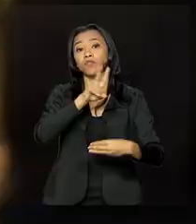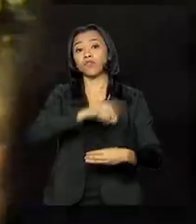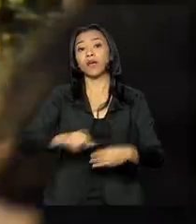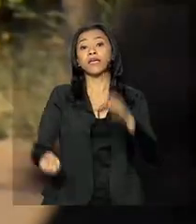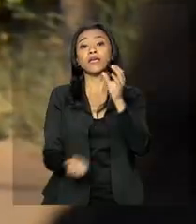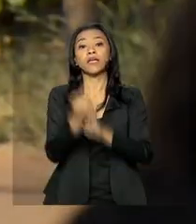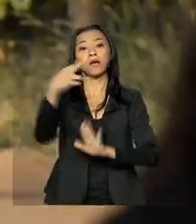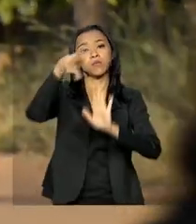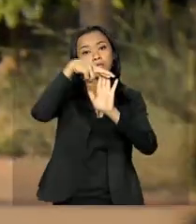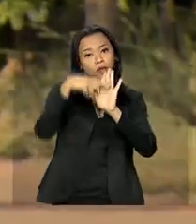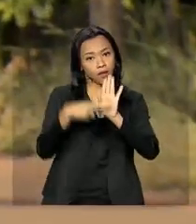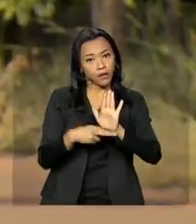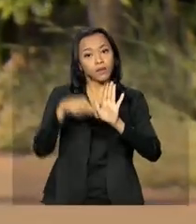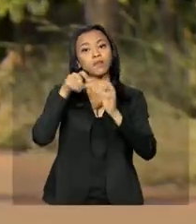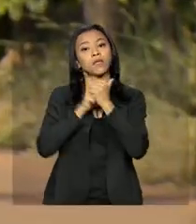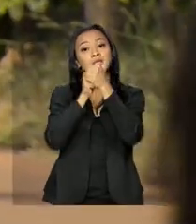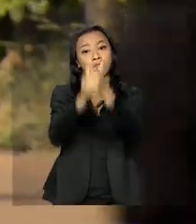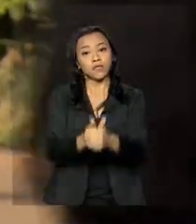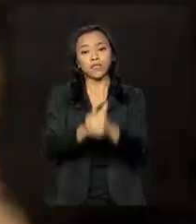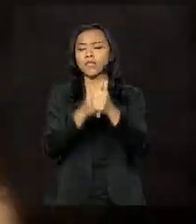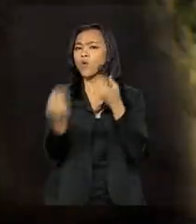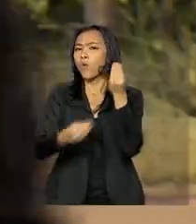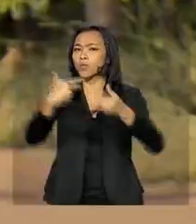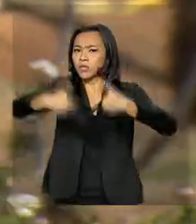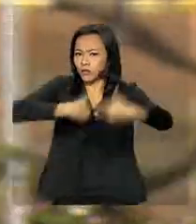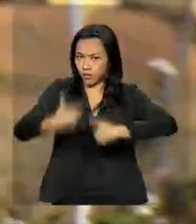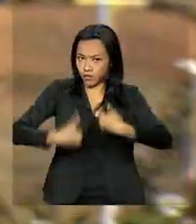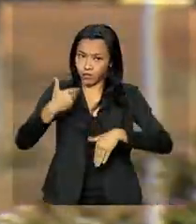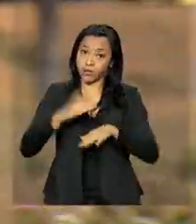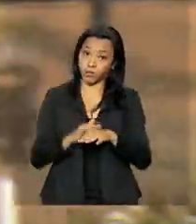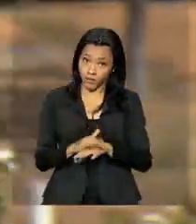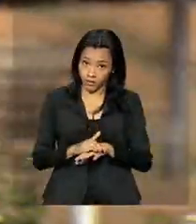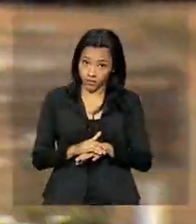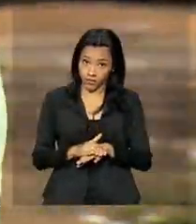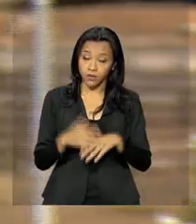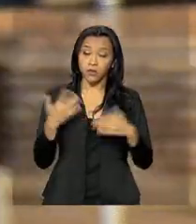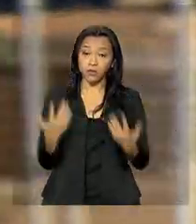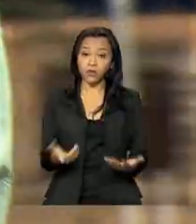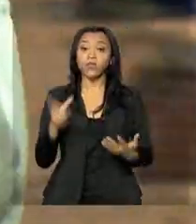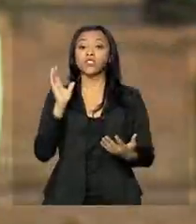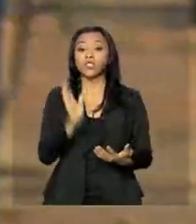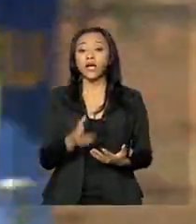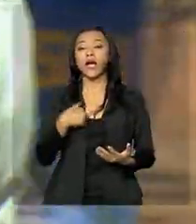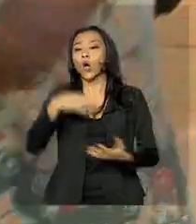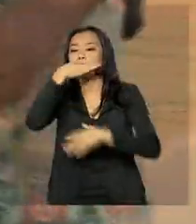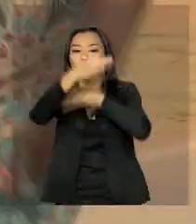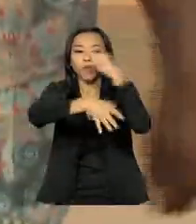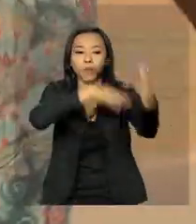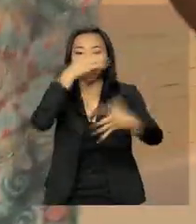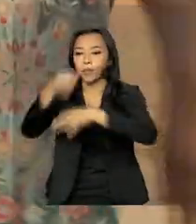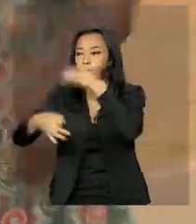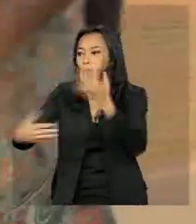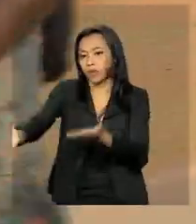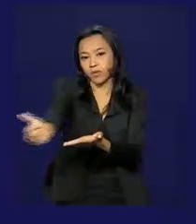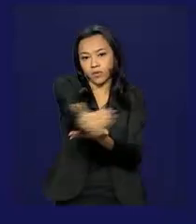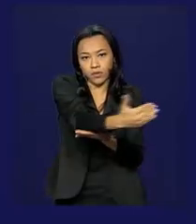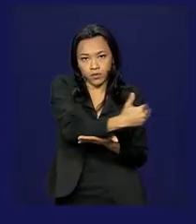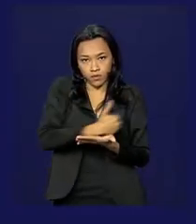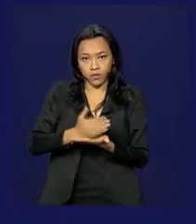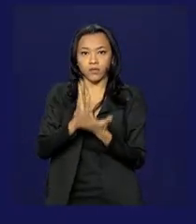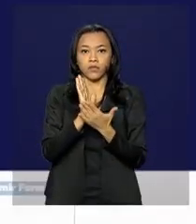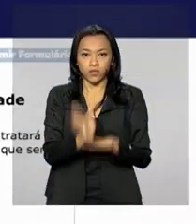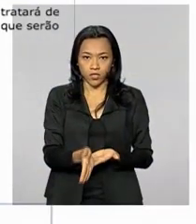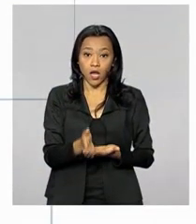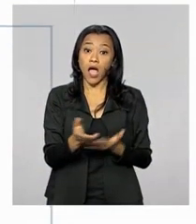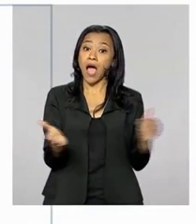clínico com diretrizes sobre como tratar a doença. Para isso, está colhendo sugestões da sociedade. Até o